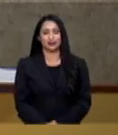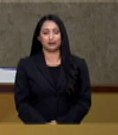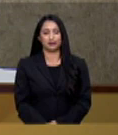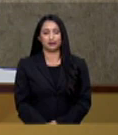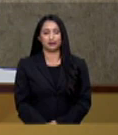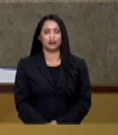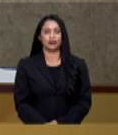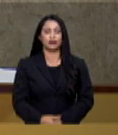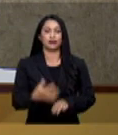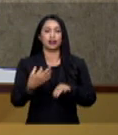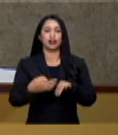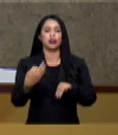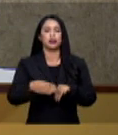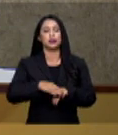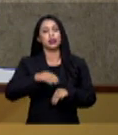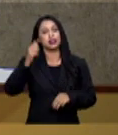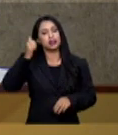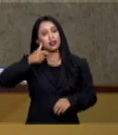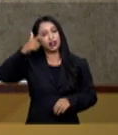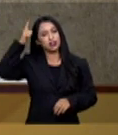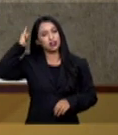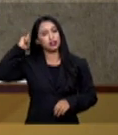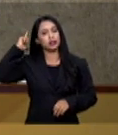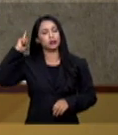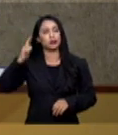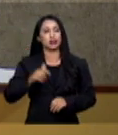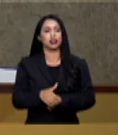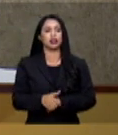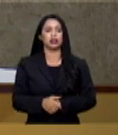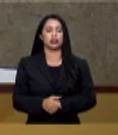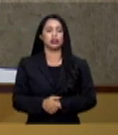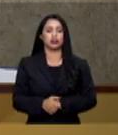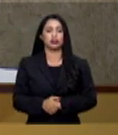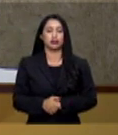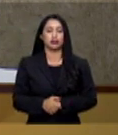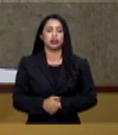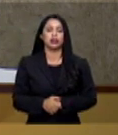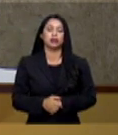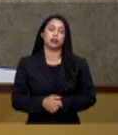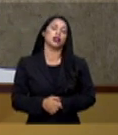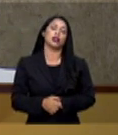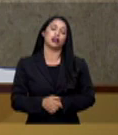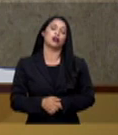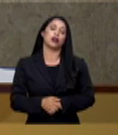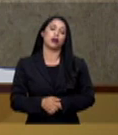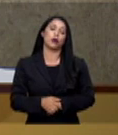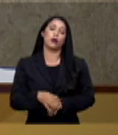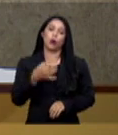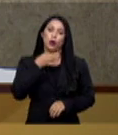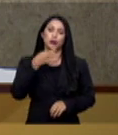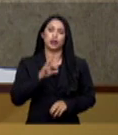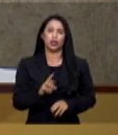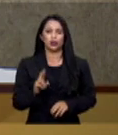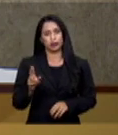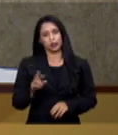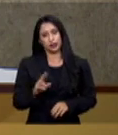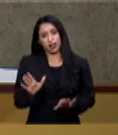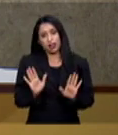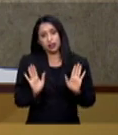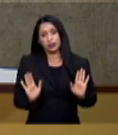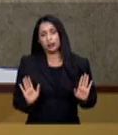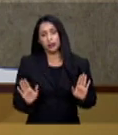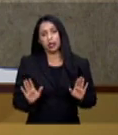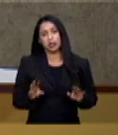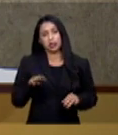Ministro Alexandre Moraes, Vossa Excelência tem uma posição antinômica, mas como você, às vezes nós nos posicionamos